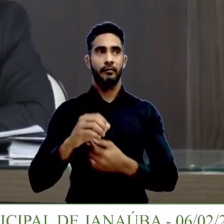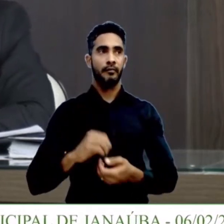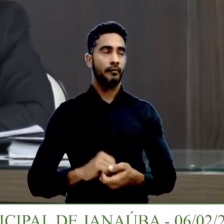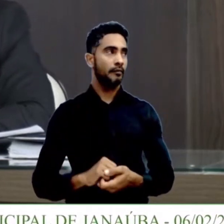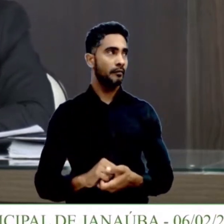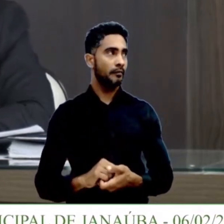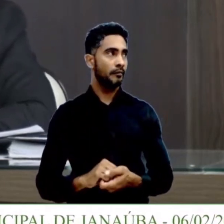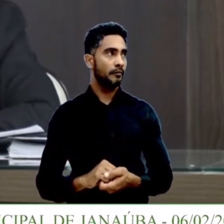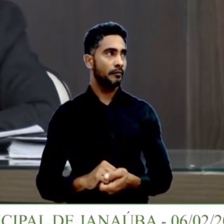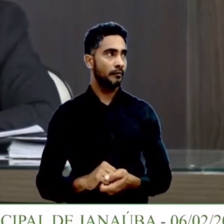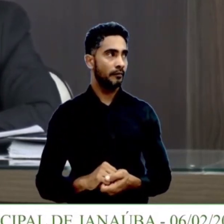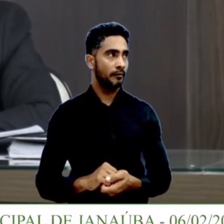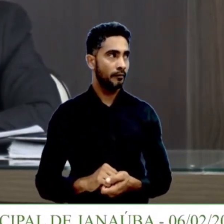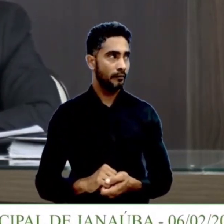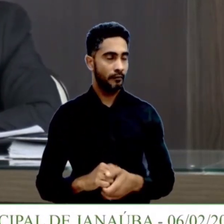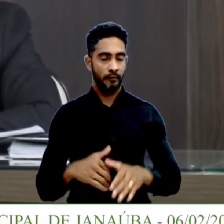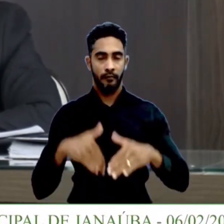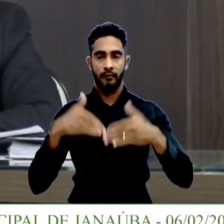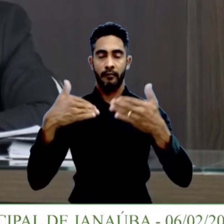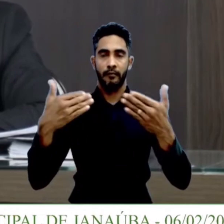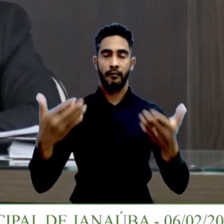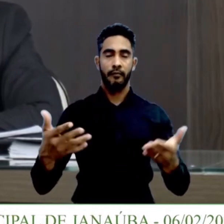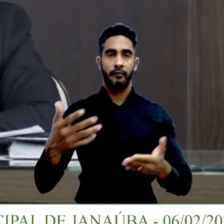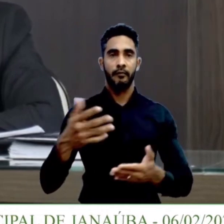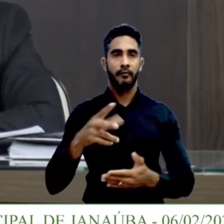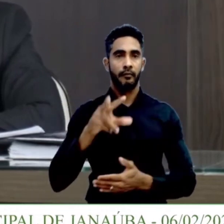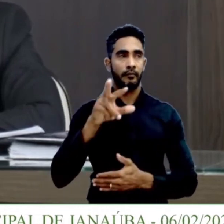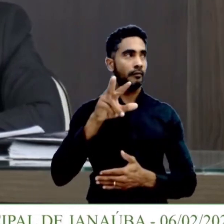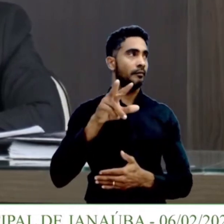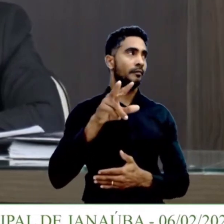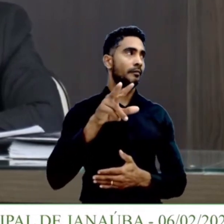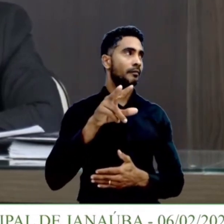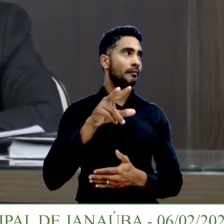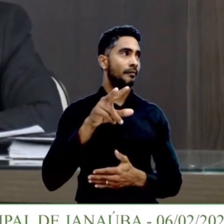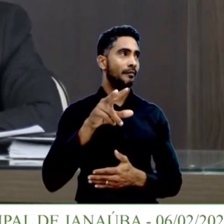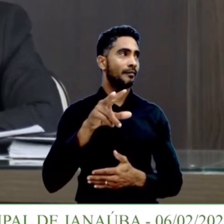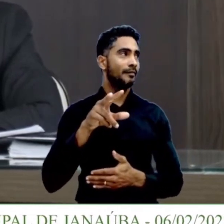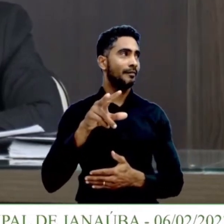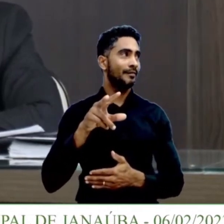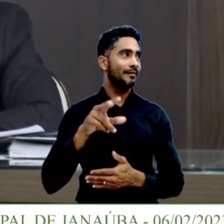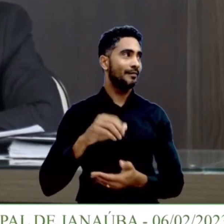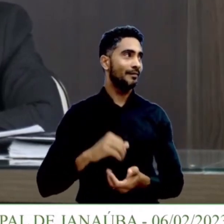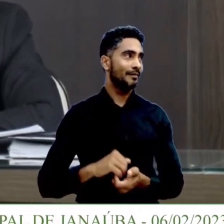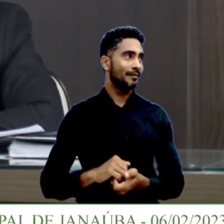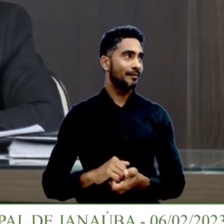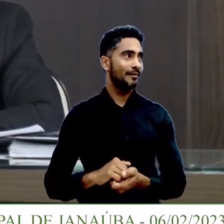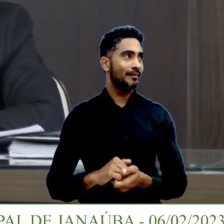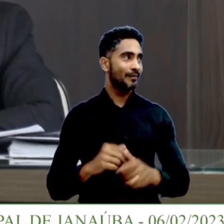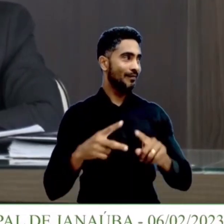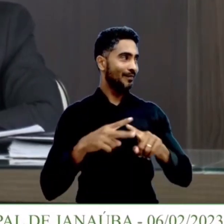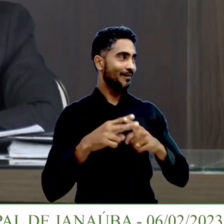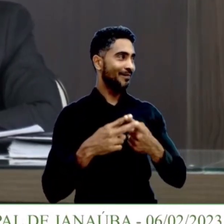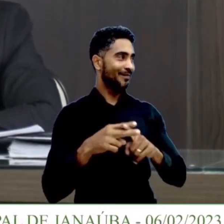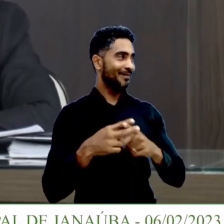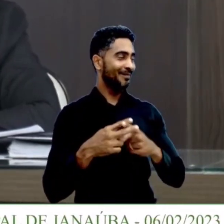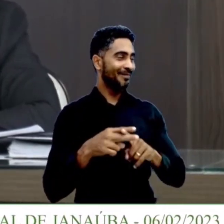Oliveira Mendes. Excelentíssimo senhor Ramon Alexandre.